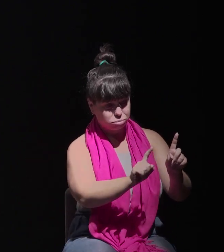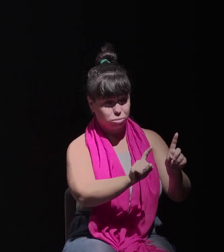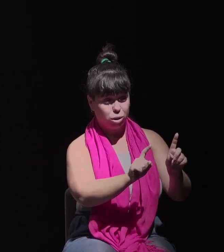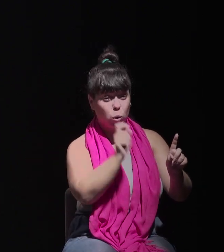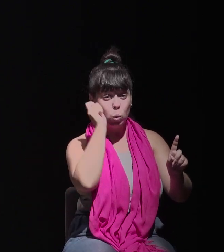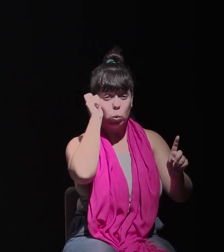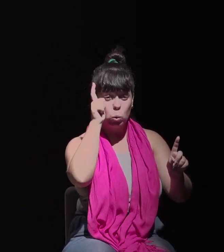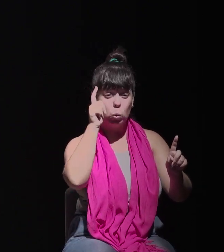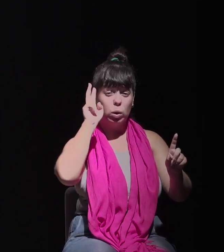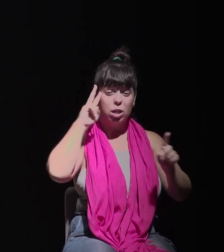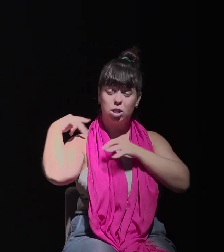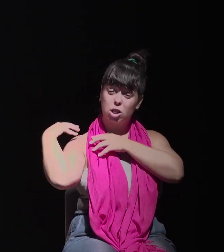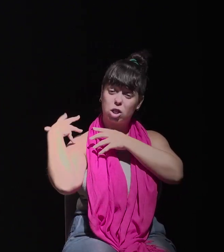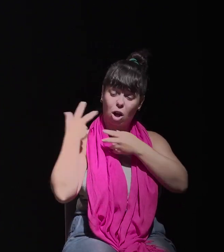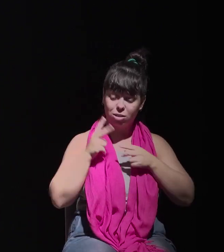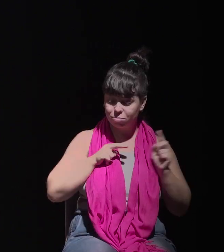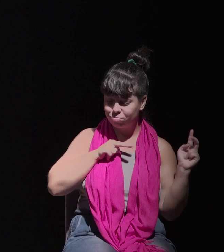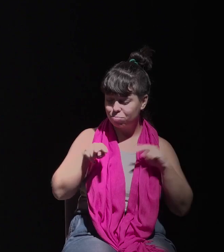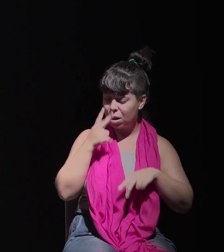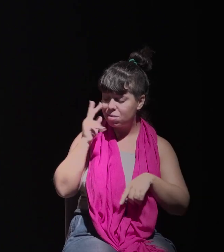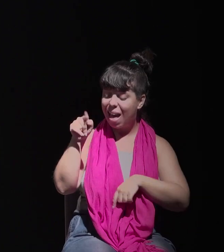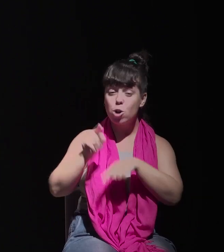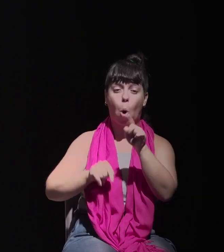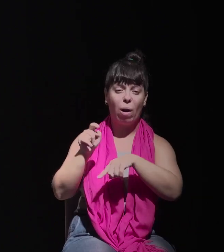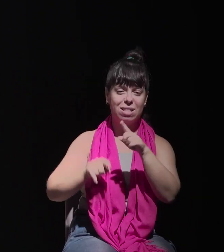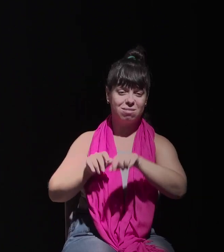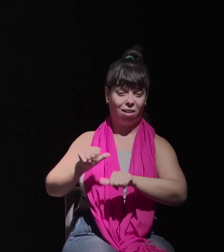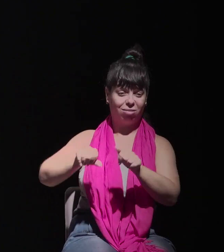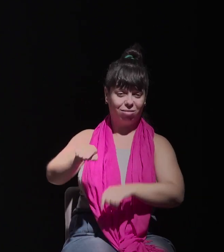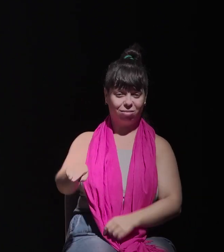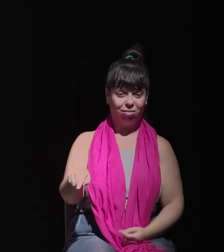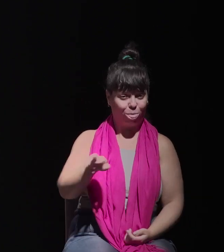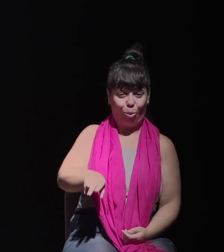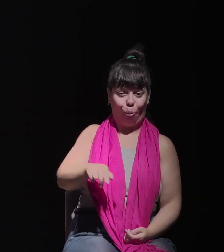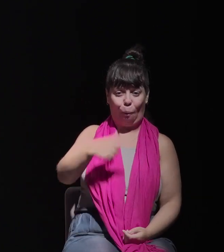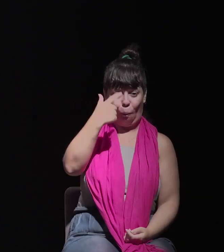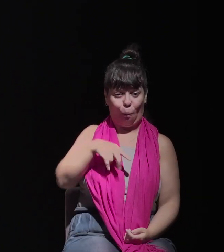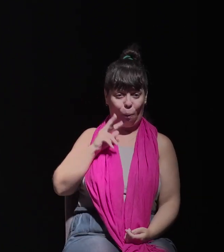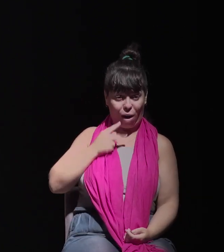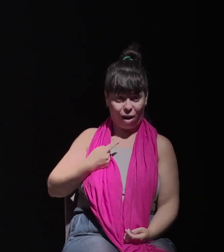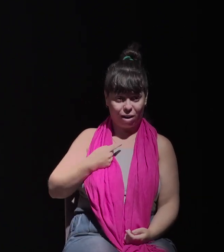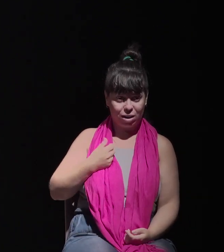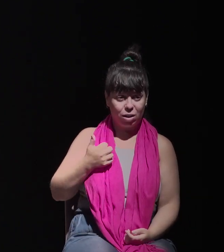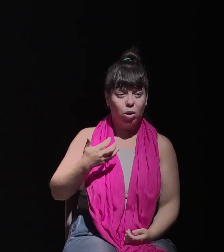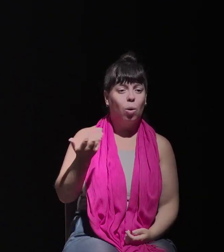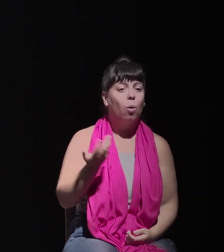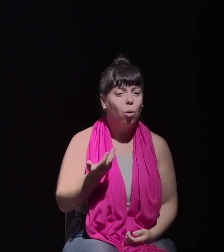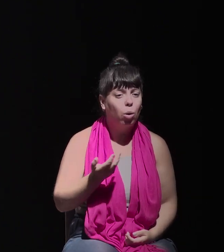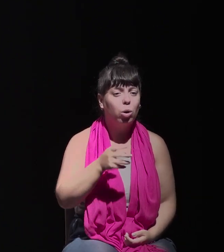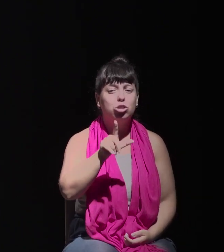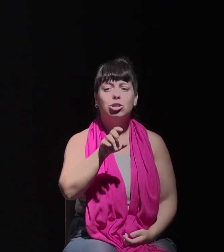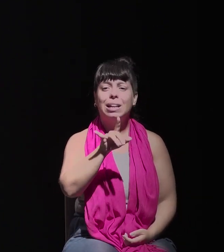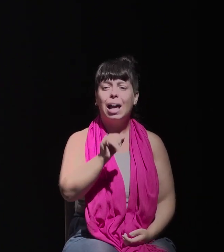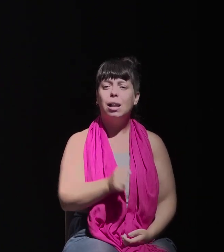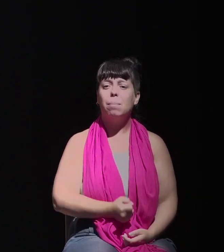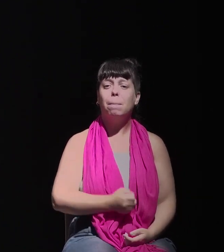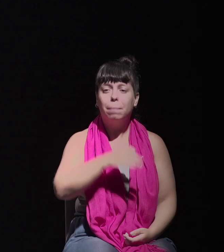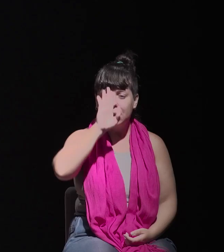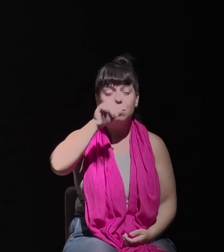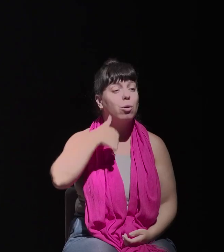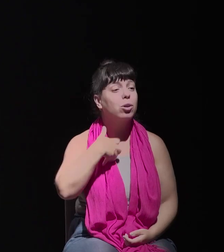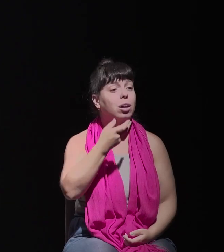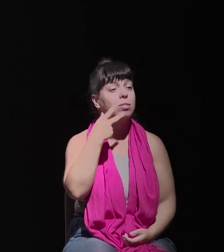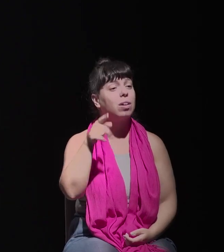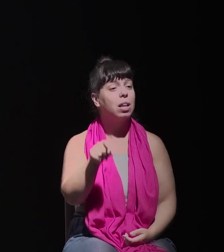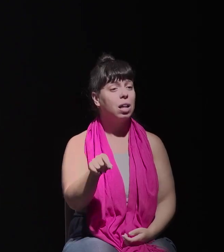historicamente objetificados. Eu acho que a coisa mais importante que eu quero trazer da Lélia hoje para a gente poder pensar é